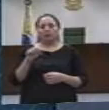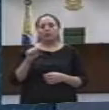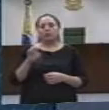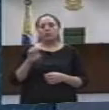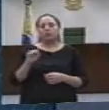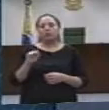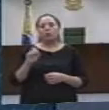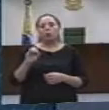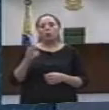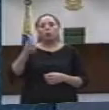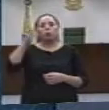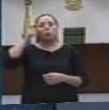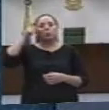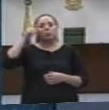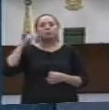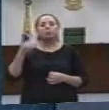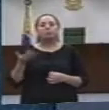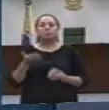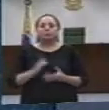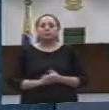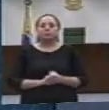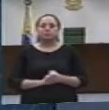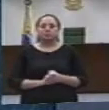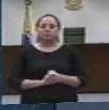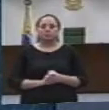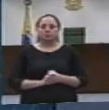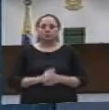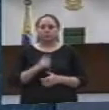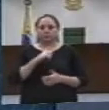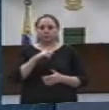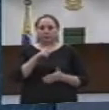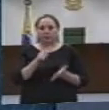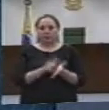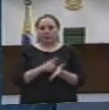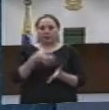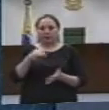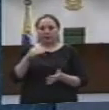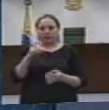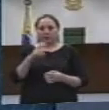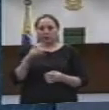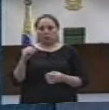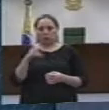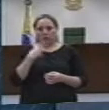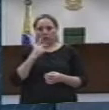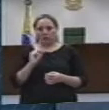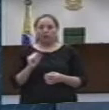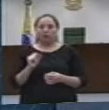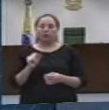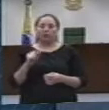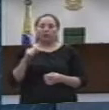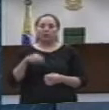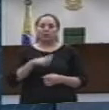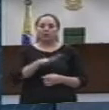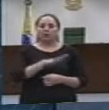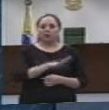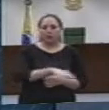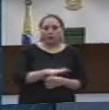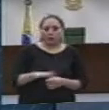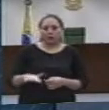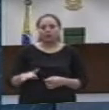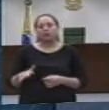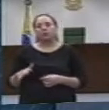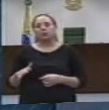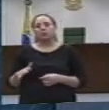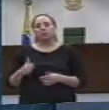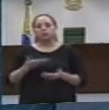aqui a na página 50 essas crianças por ter envolvido com